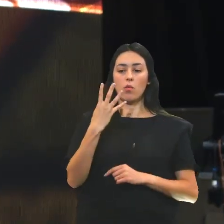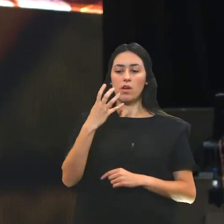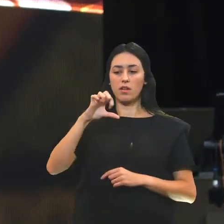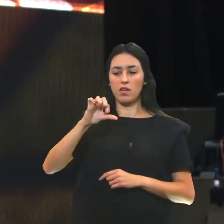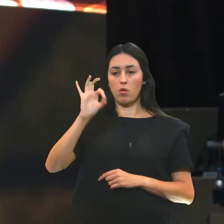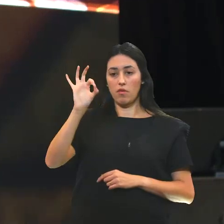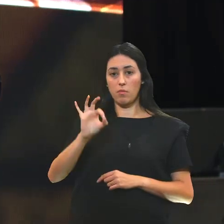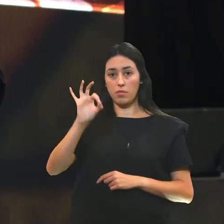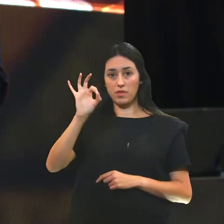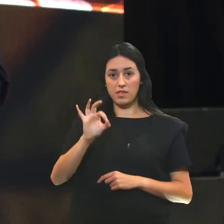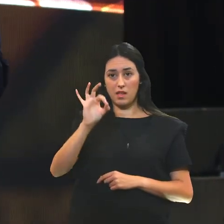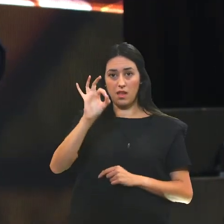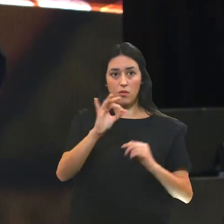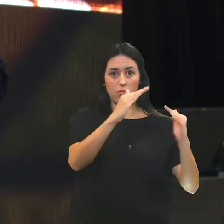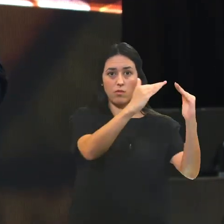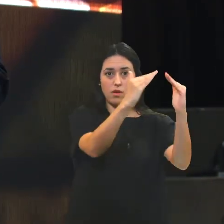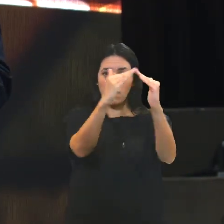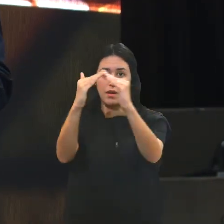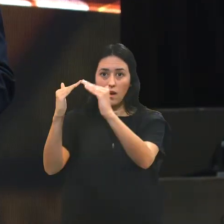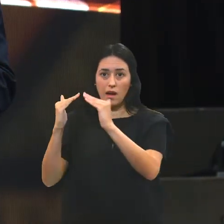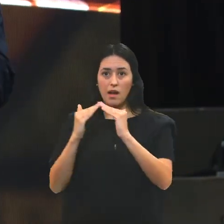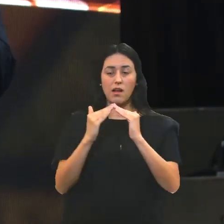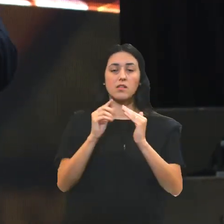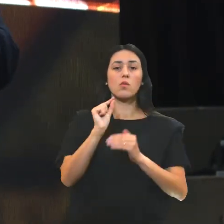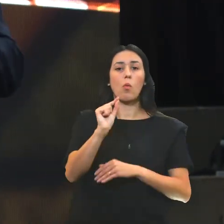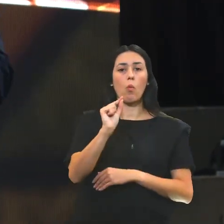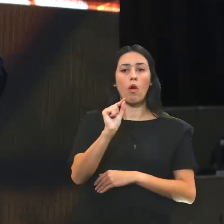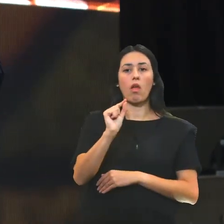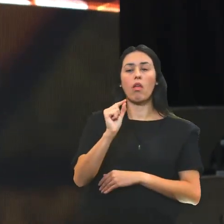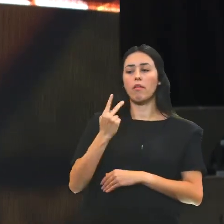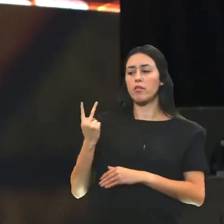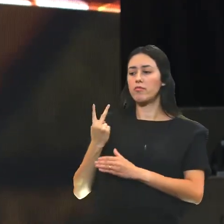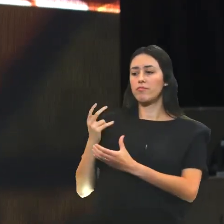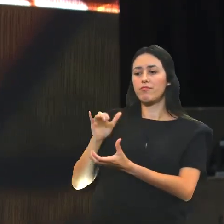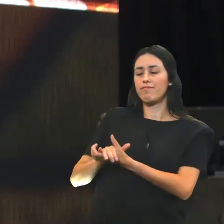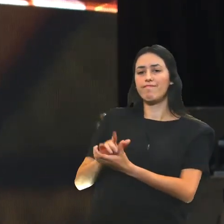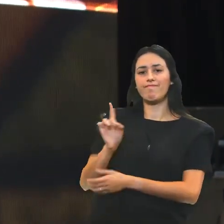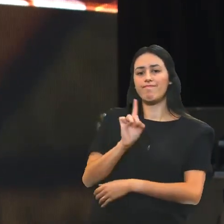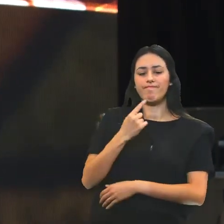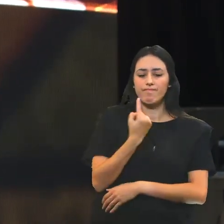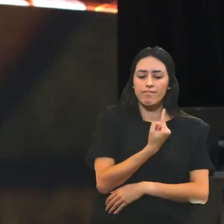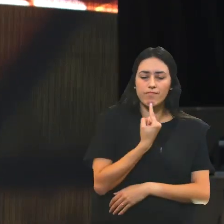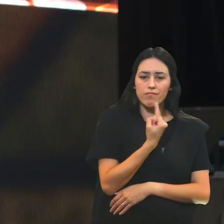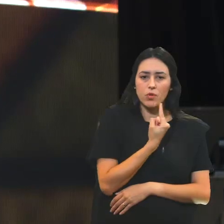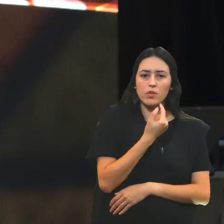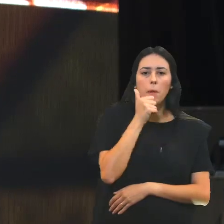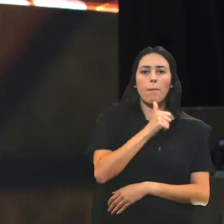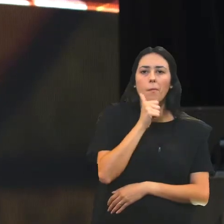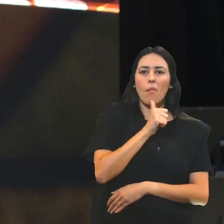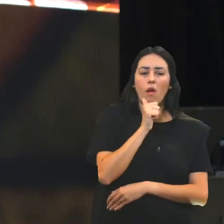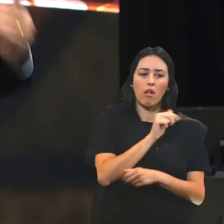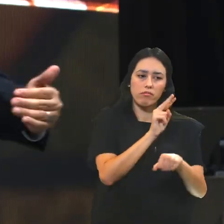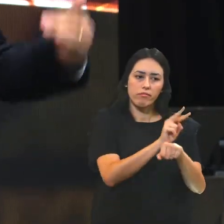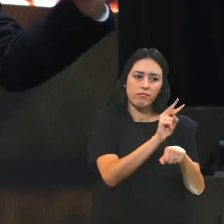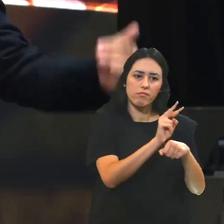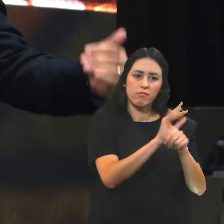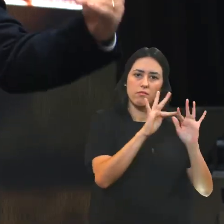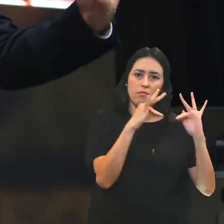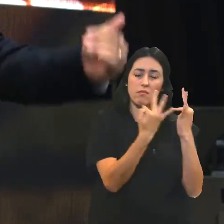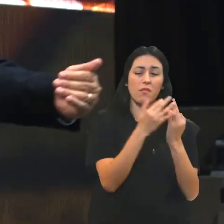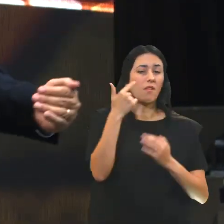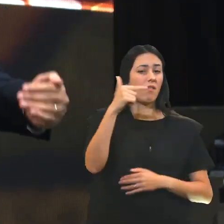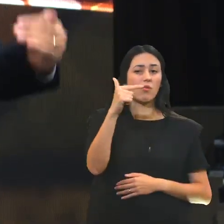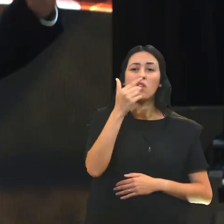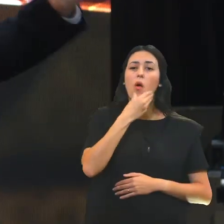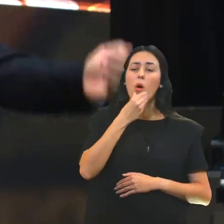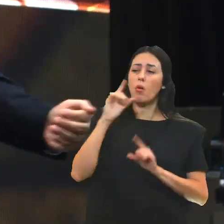lares são monoparentais. 40% dos lares brasileiros são dirigidos por uma mulher. Não existe um homem ao